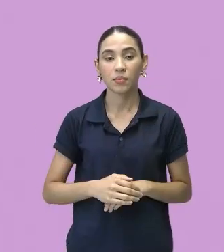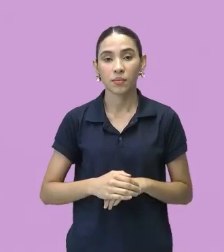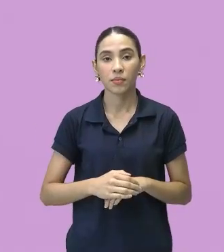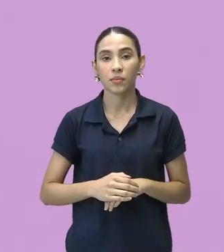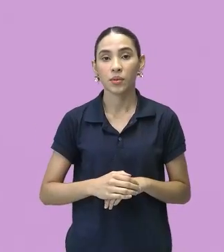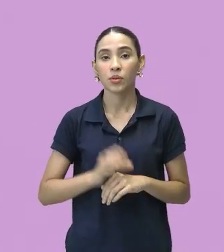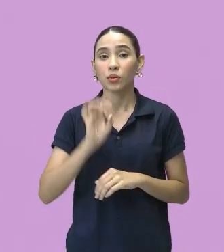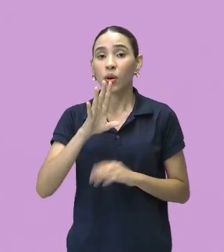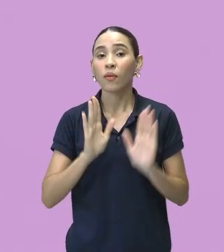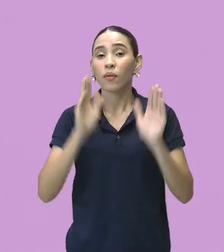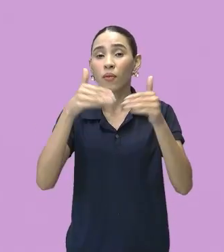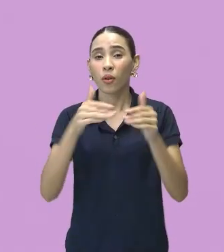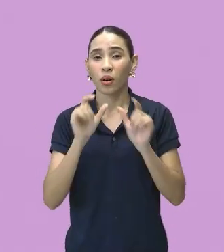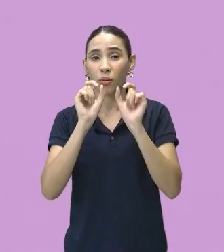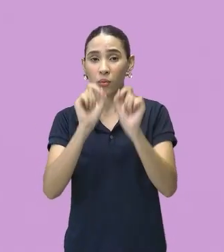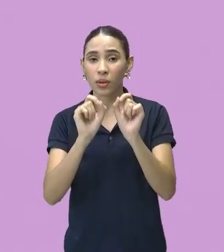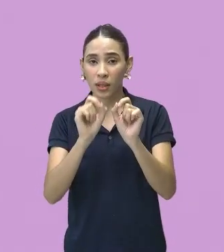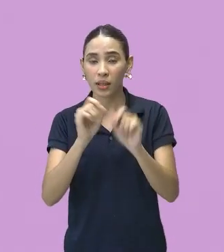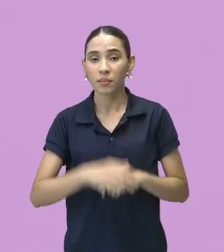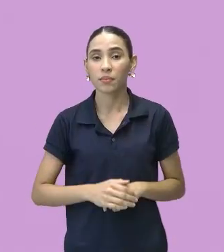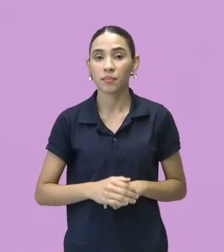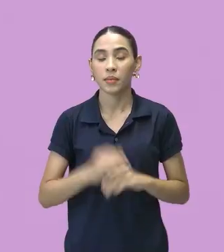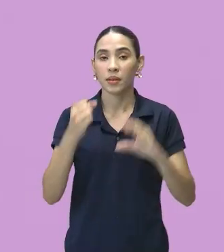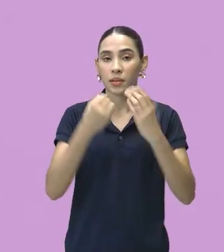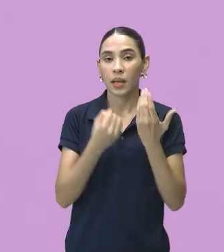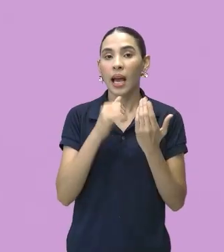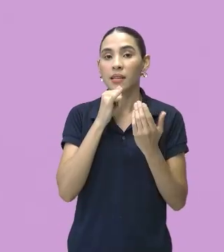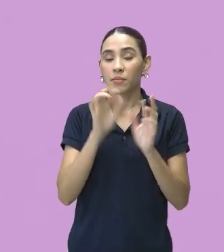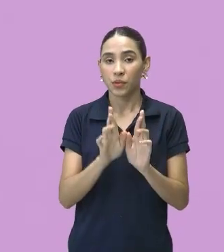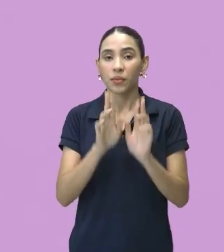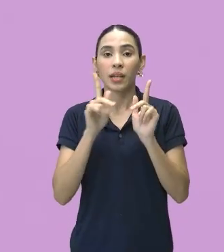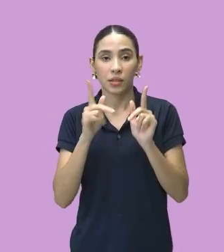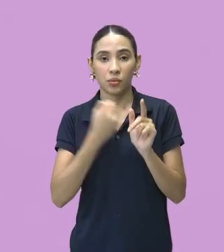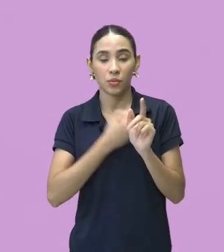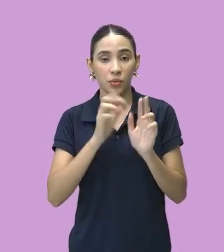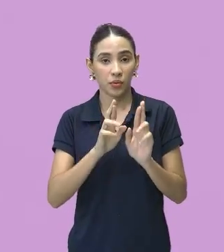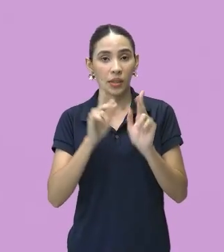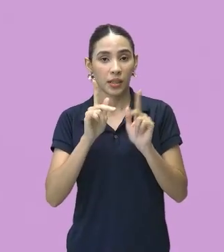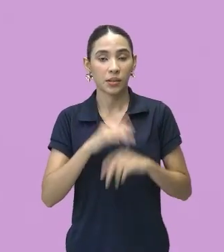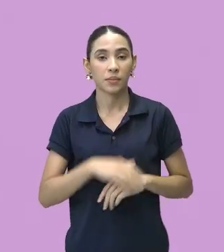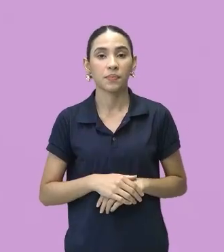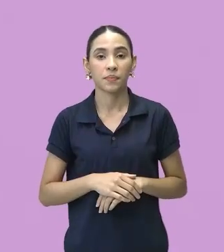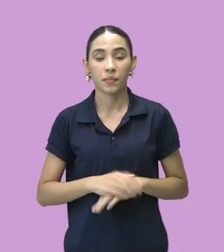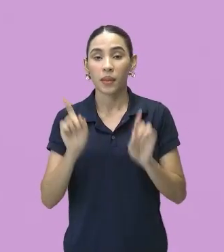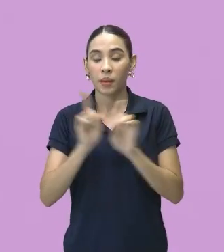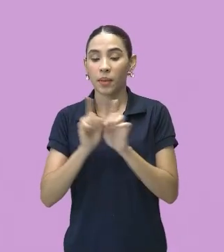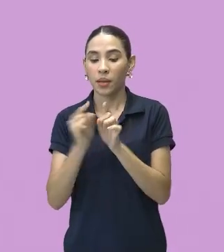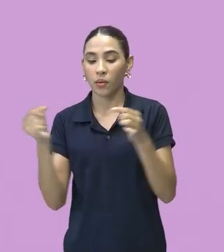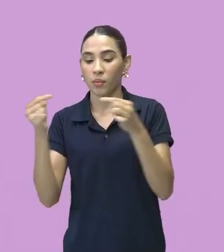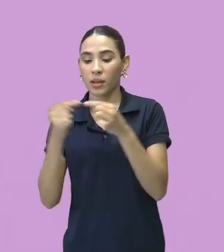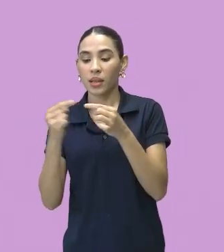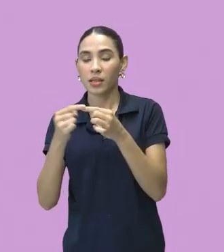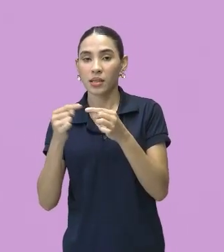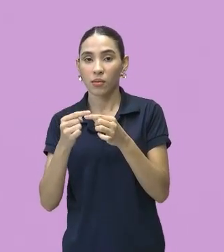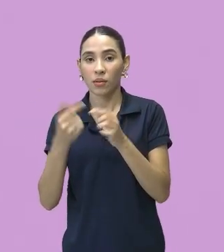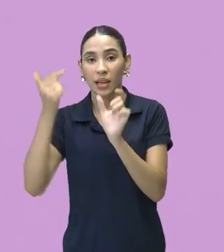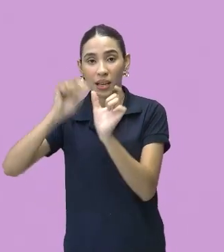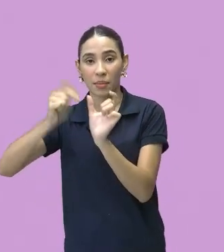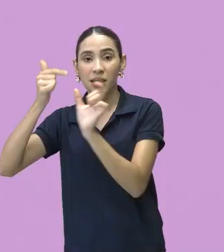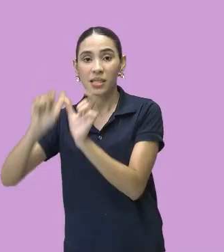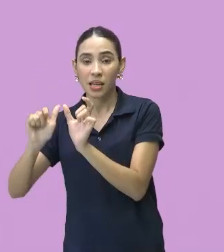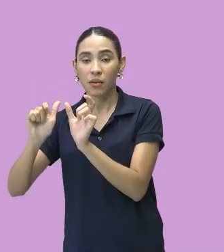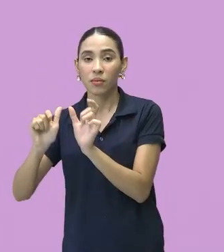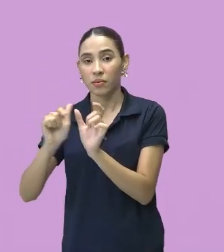só tratamos de elementos distintos, diferentes. E combinações com